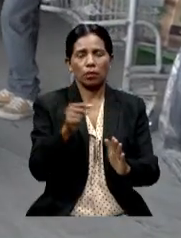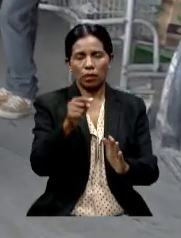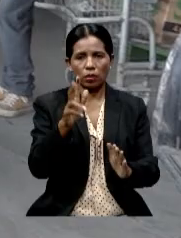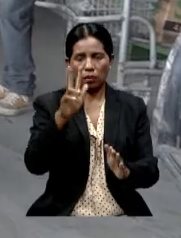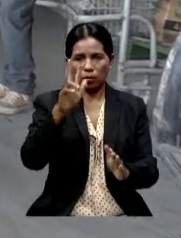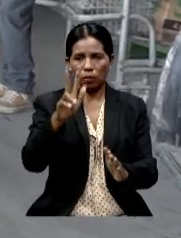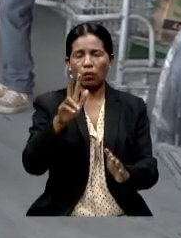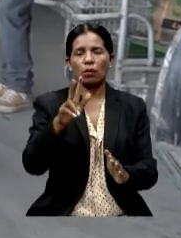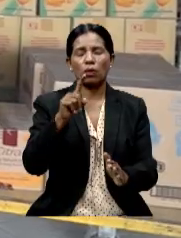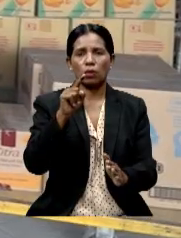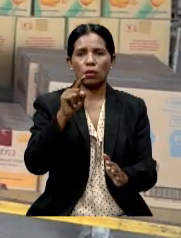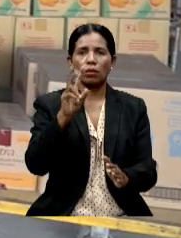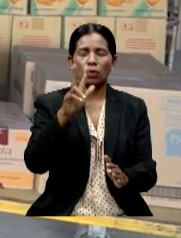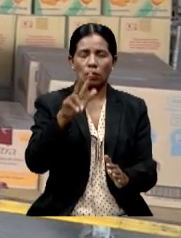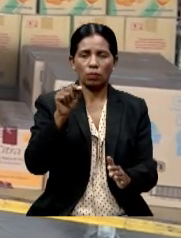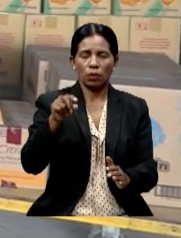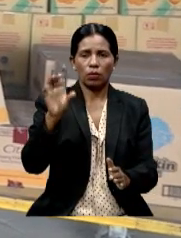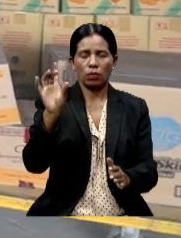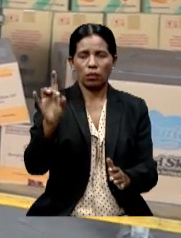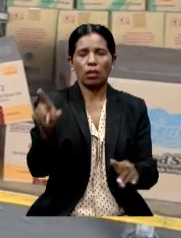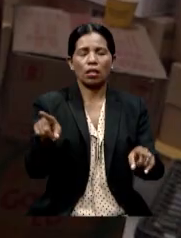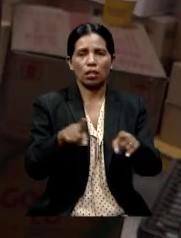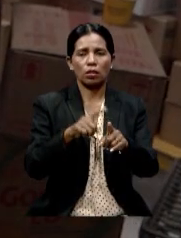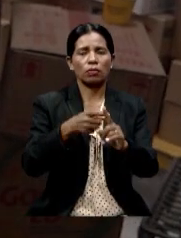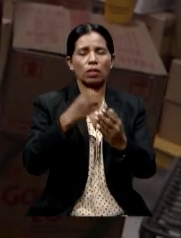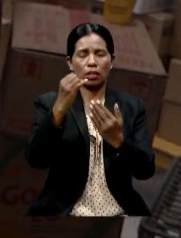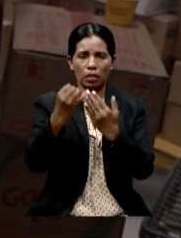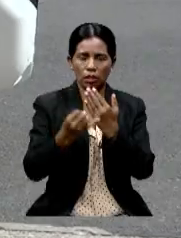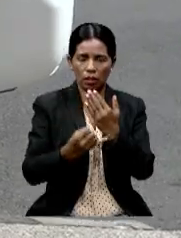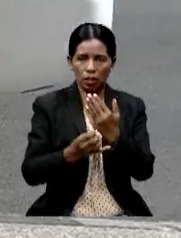alum, compara a fula dezembro, tina rindua rua nulo recintolum,